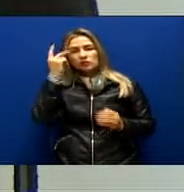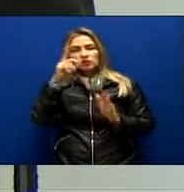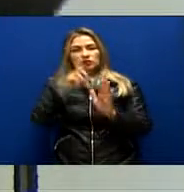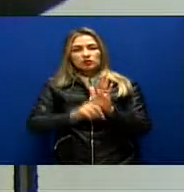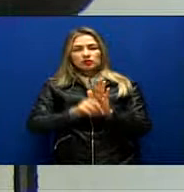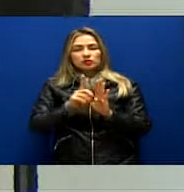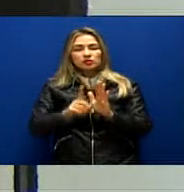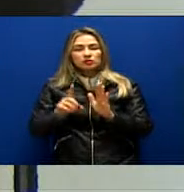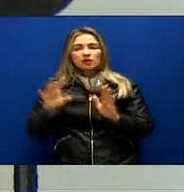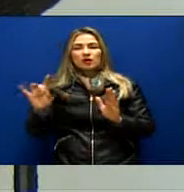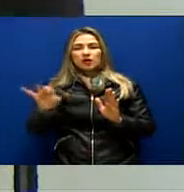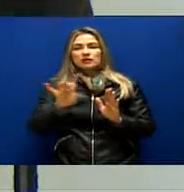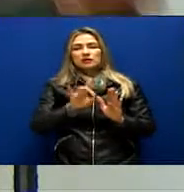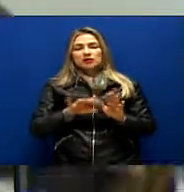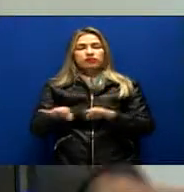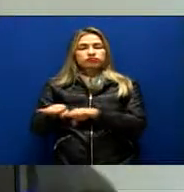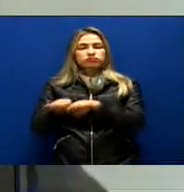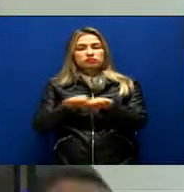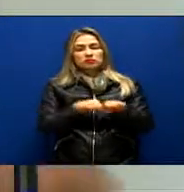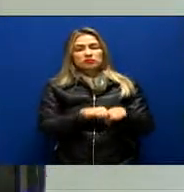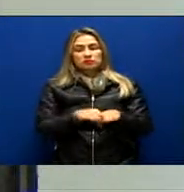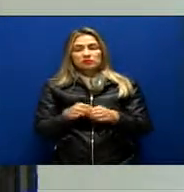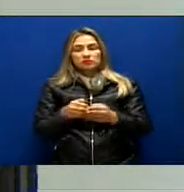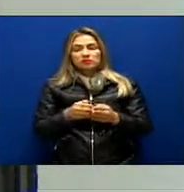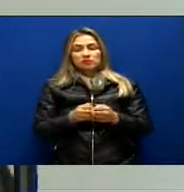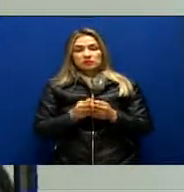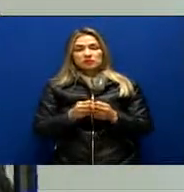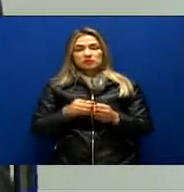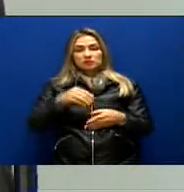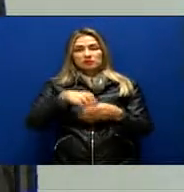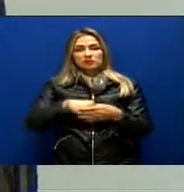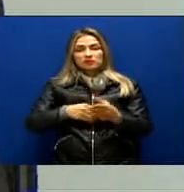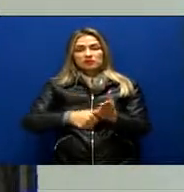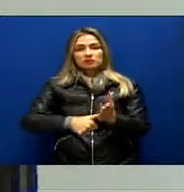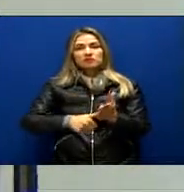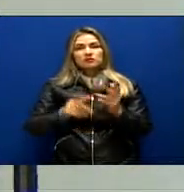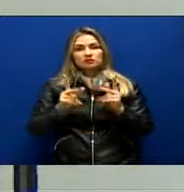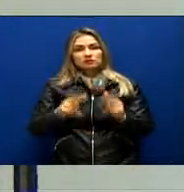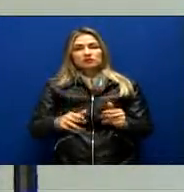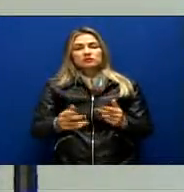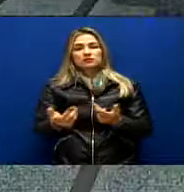direitos para todos, que também votem assim. Reservo o meu tempo, senhor presidente.